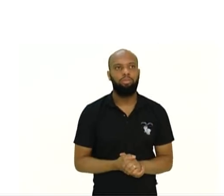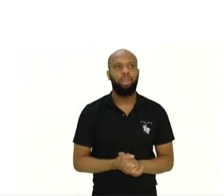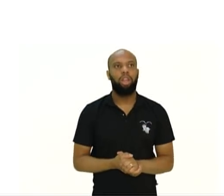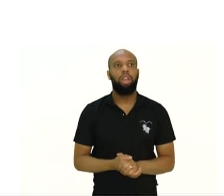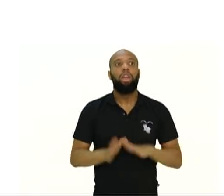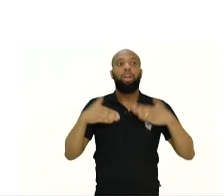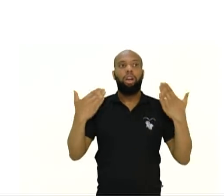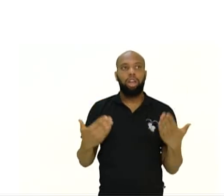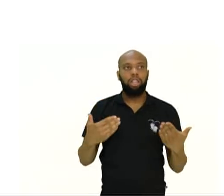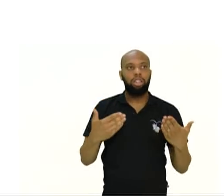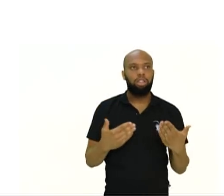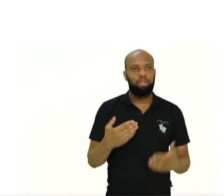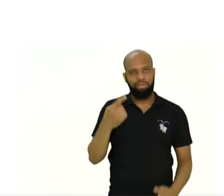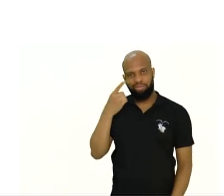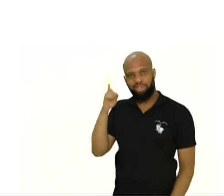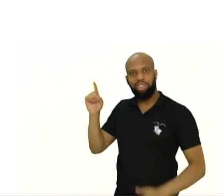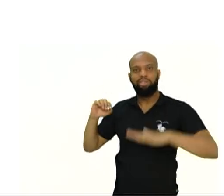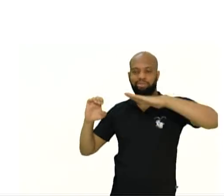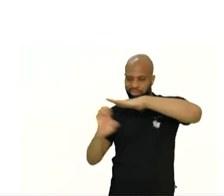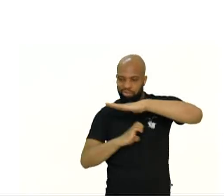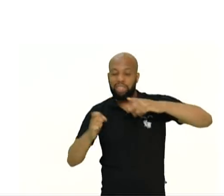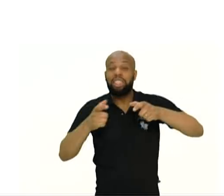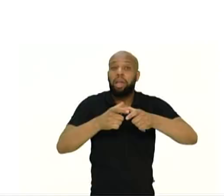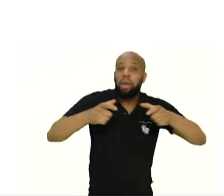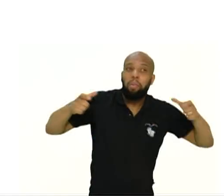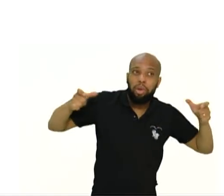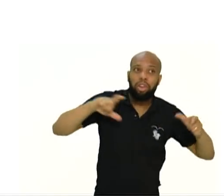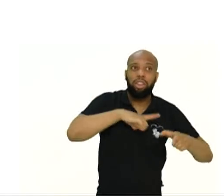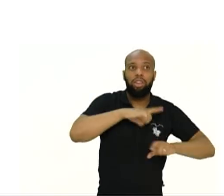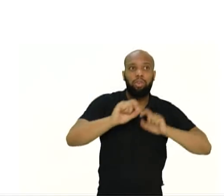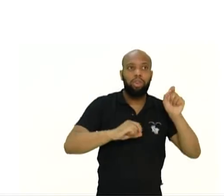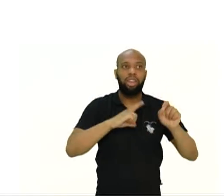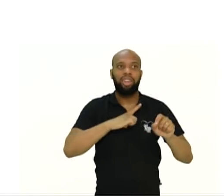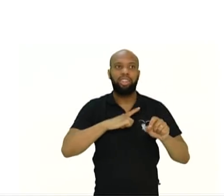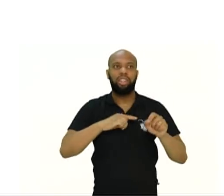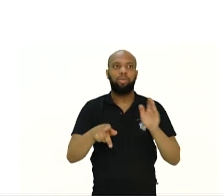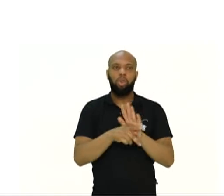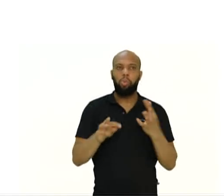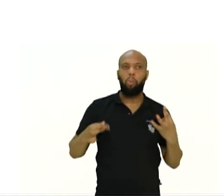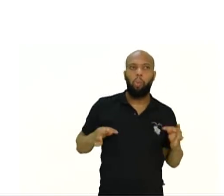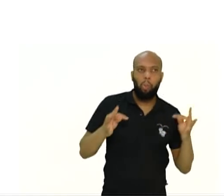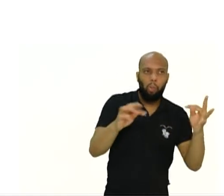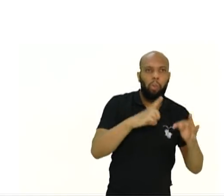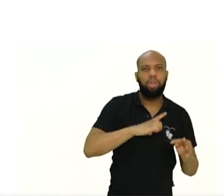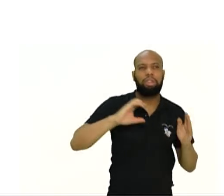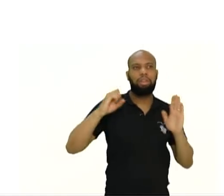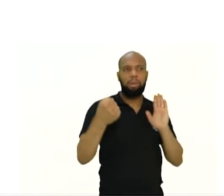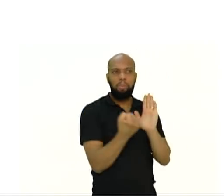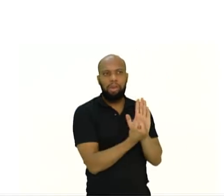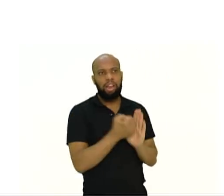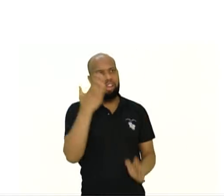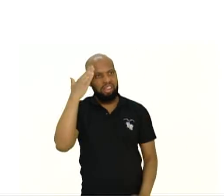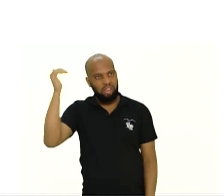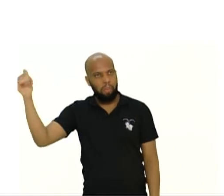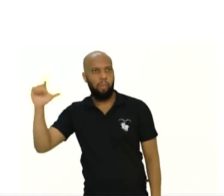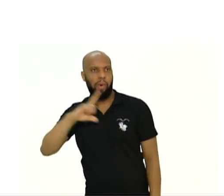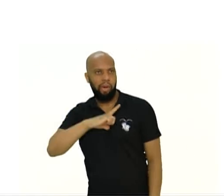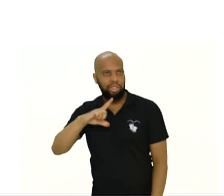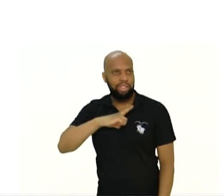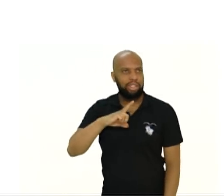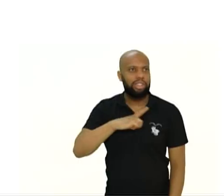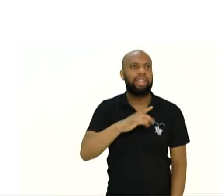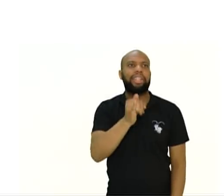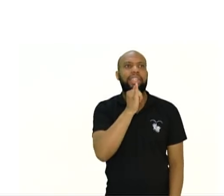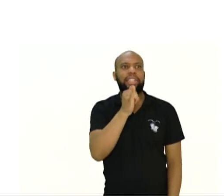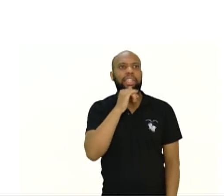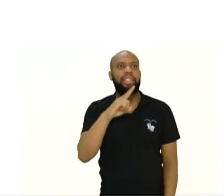as maquiladoras, na sua maioria das vezes, né, contam ali com setores eletrônicos, com uma marca bastante famosas, né,